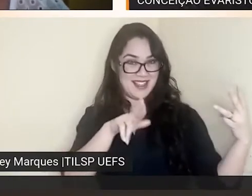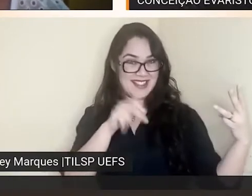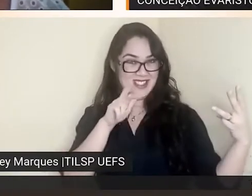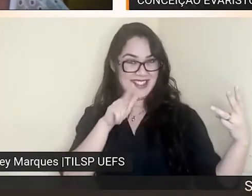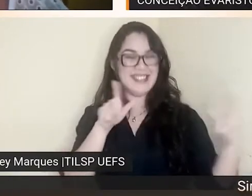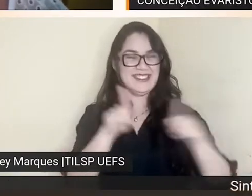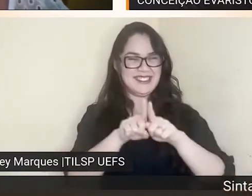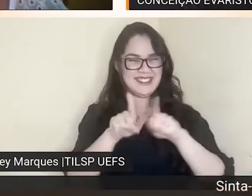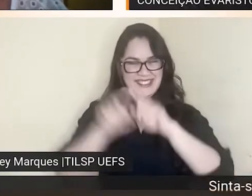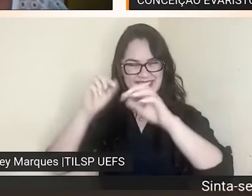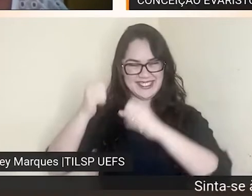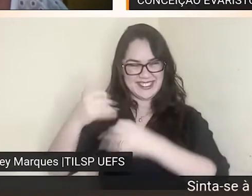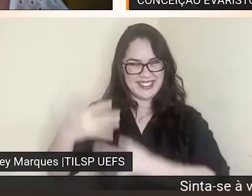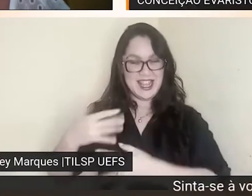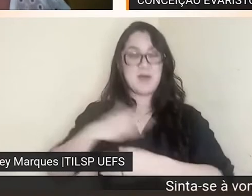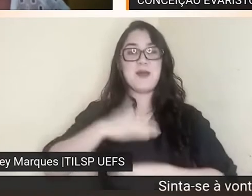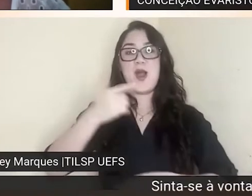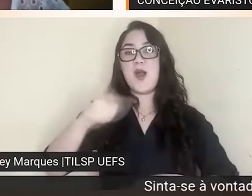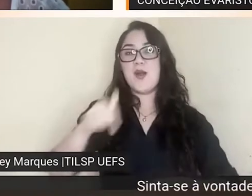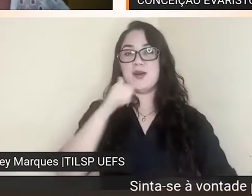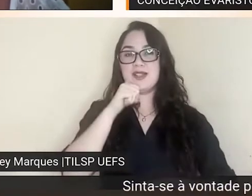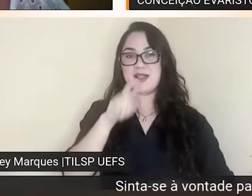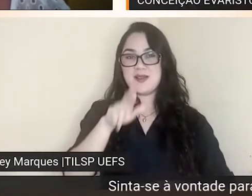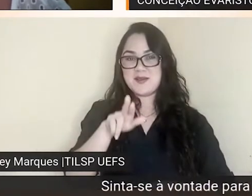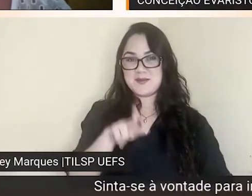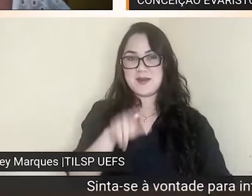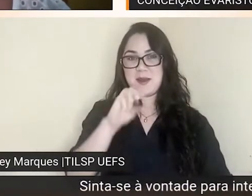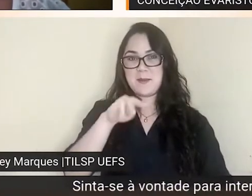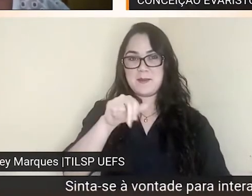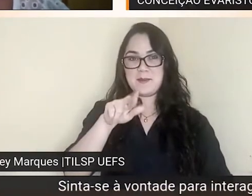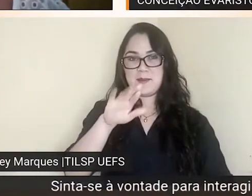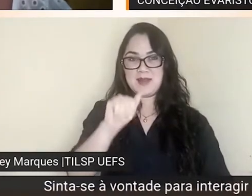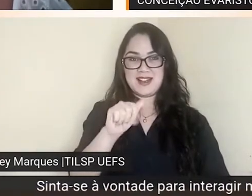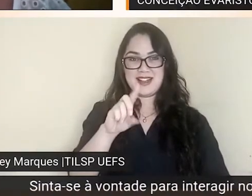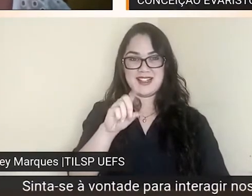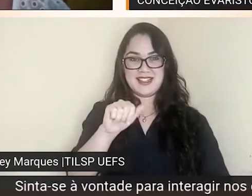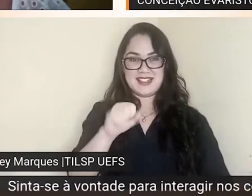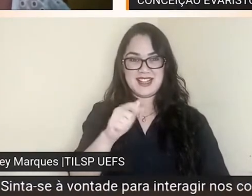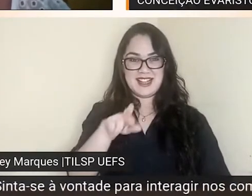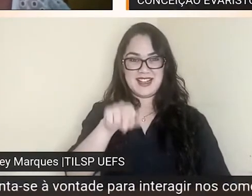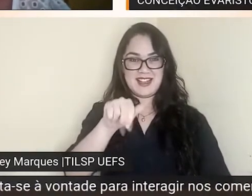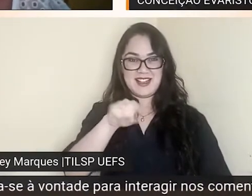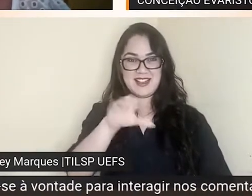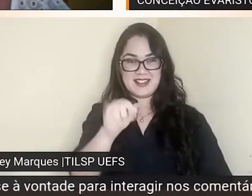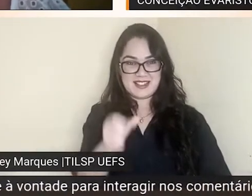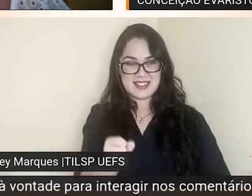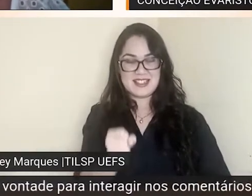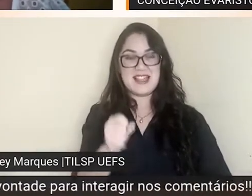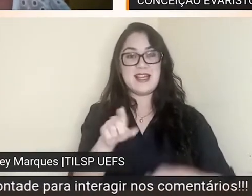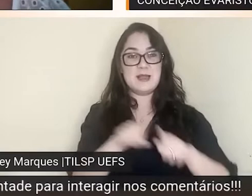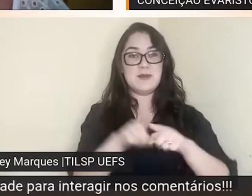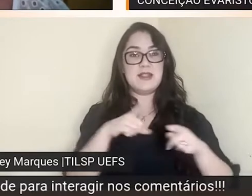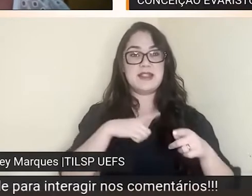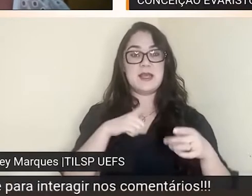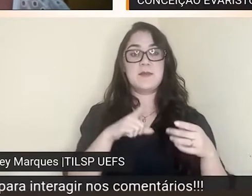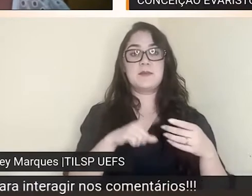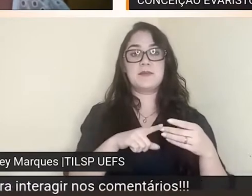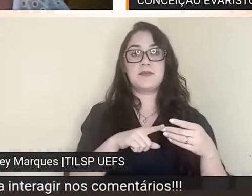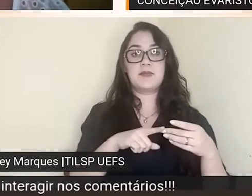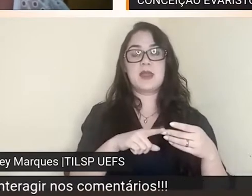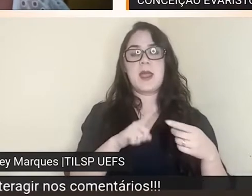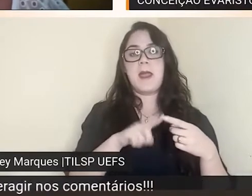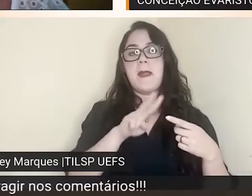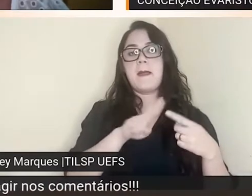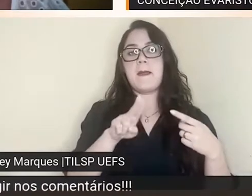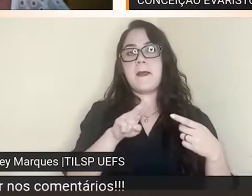chat, minha outra irmã Maria das Graças. Mas aí nós temos Marta Carvalho, que tem uma pergunta que eu vou fazer para você, Maleninha,